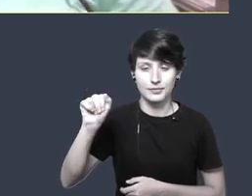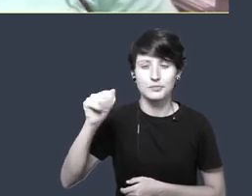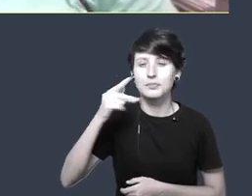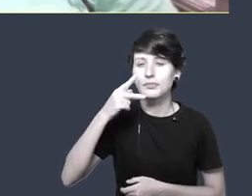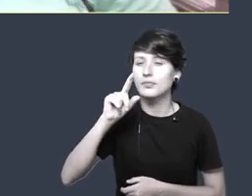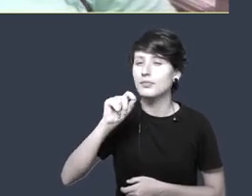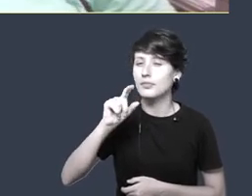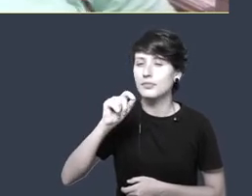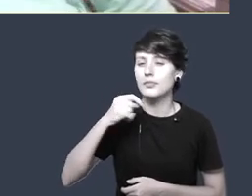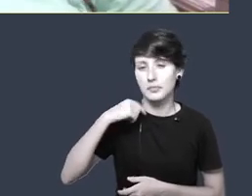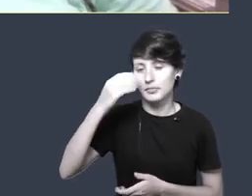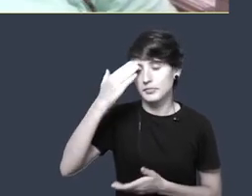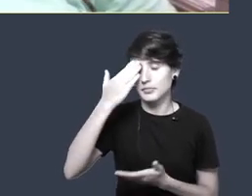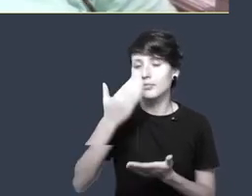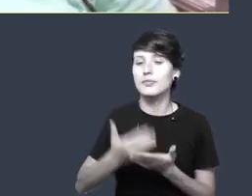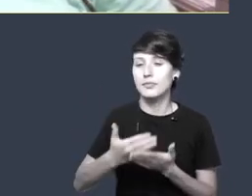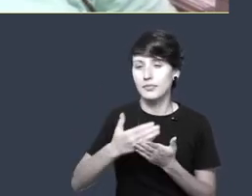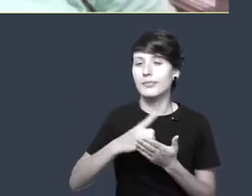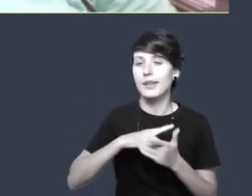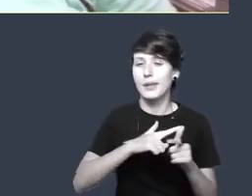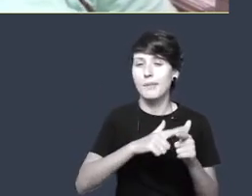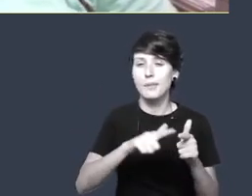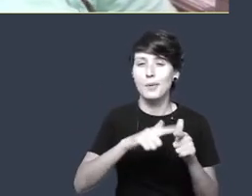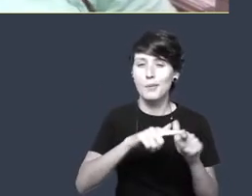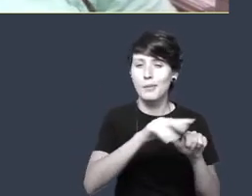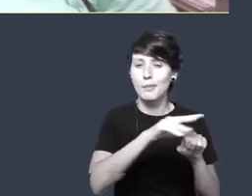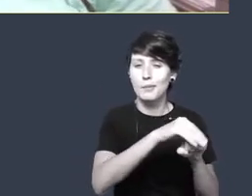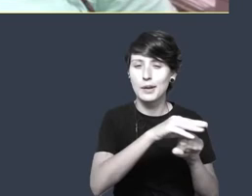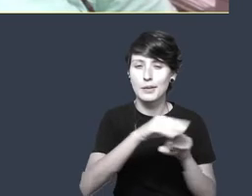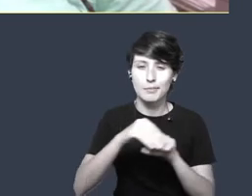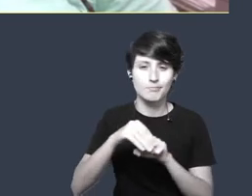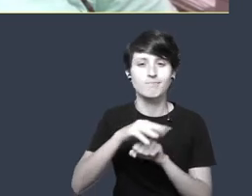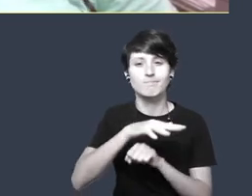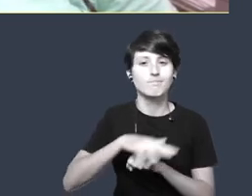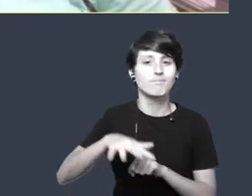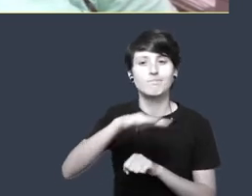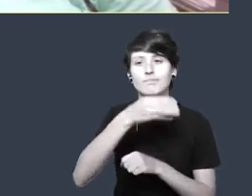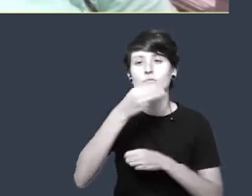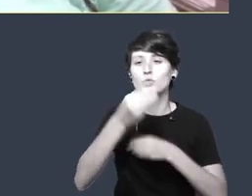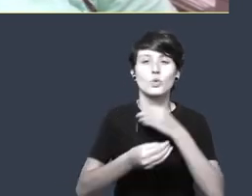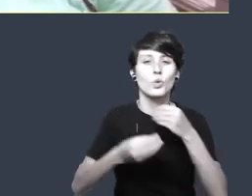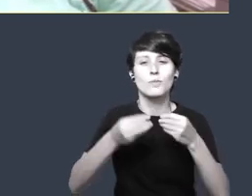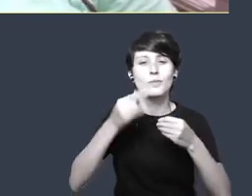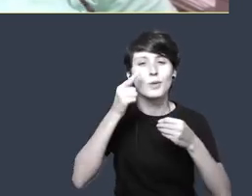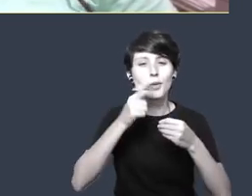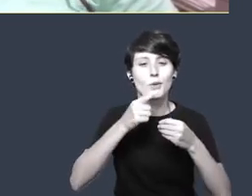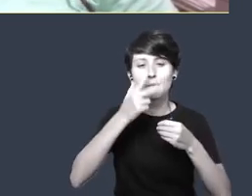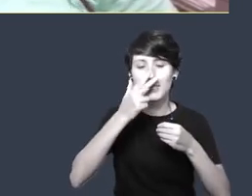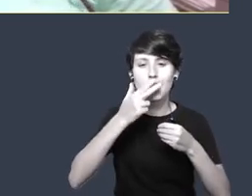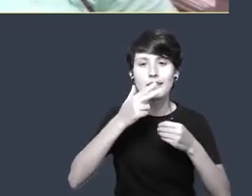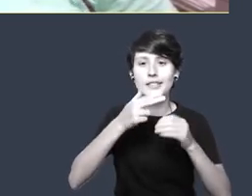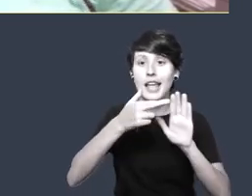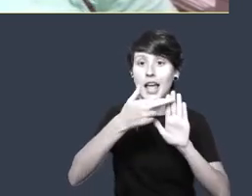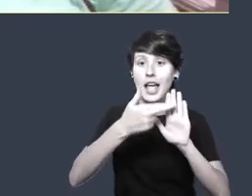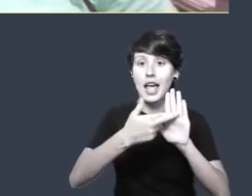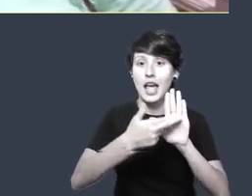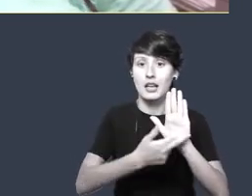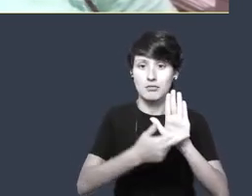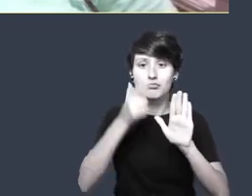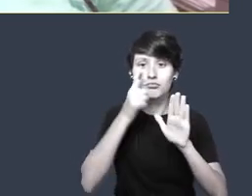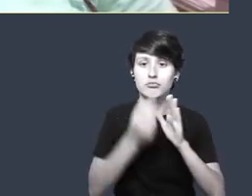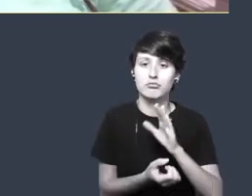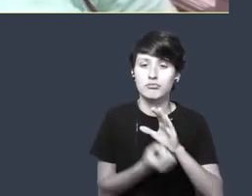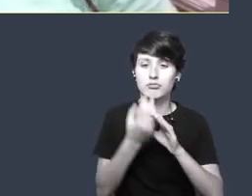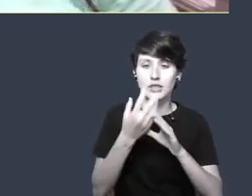considerando os problemas já conhecidos de vieses dos algoritmos, não seria o caso de se ter uma espécie de protocolo para a elaboração